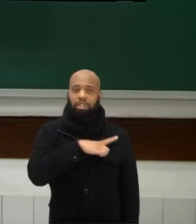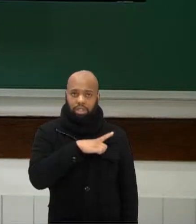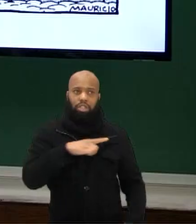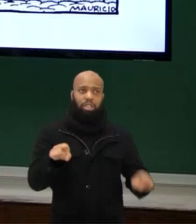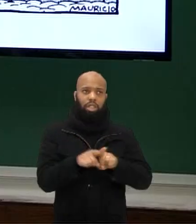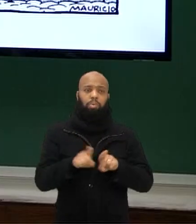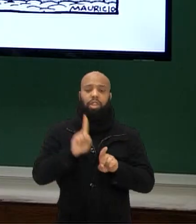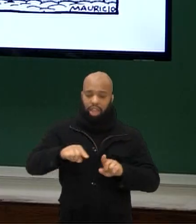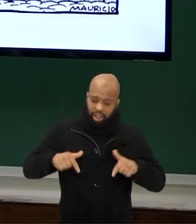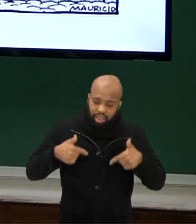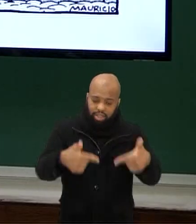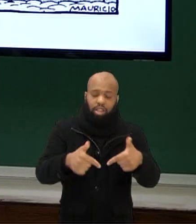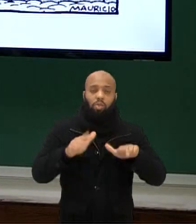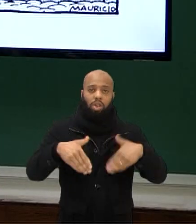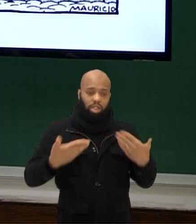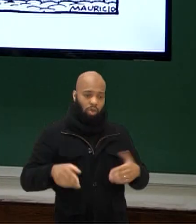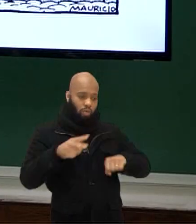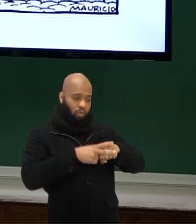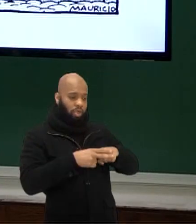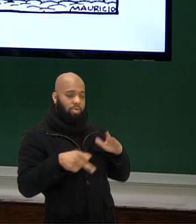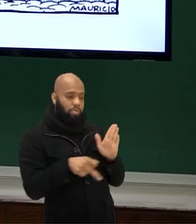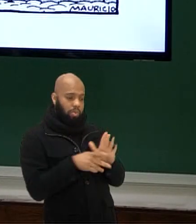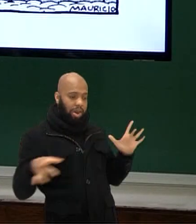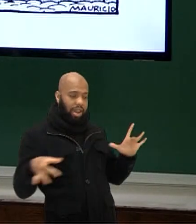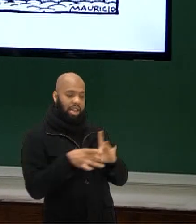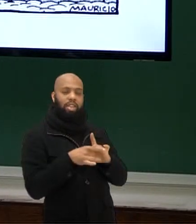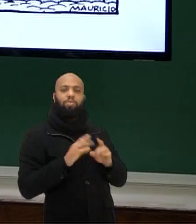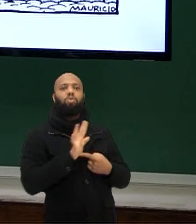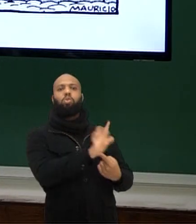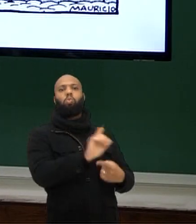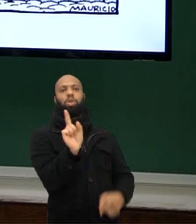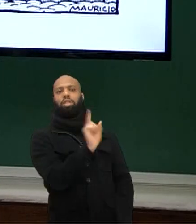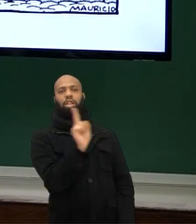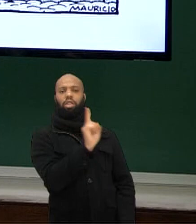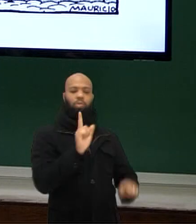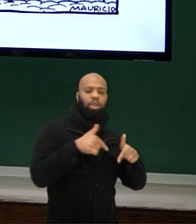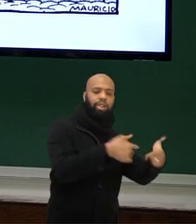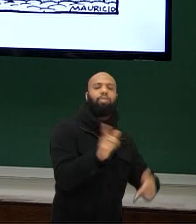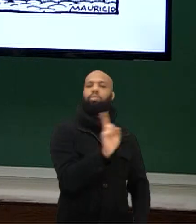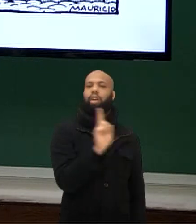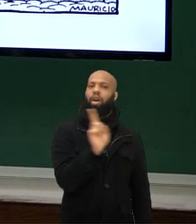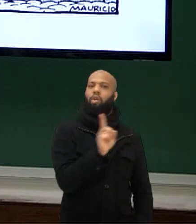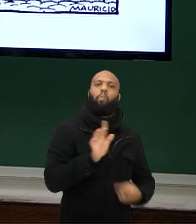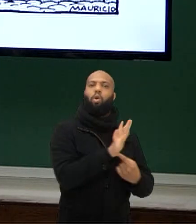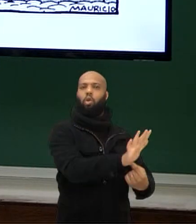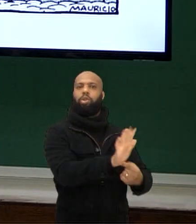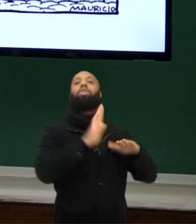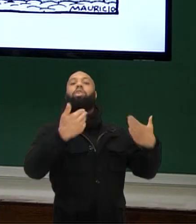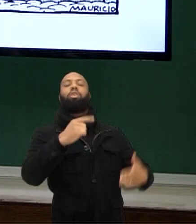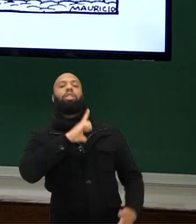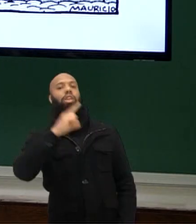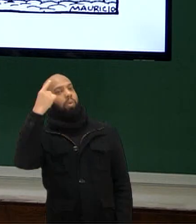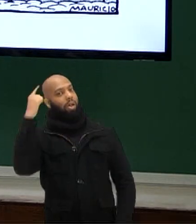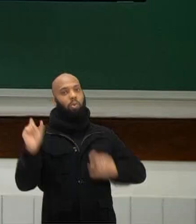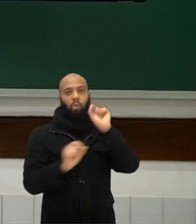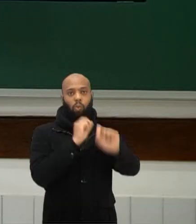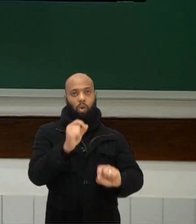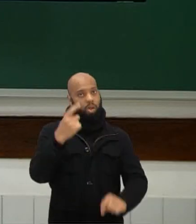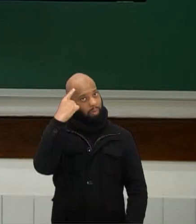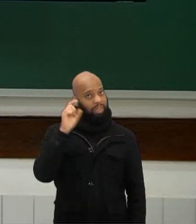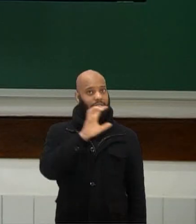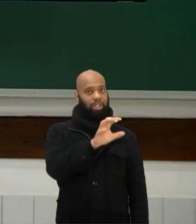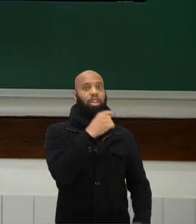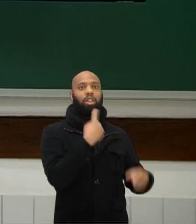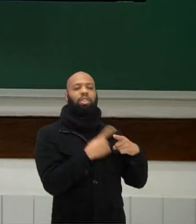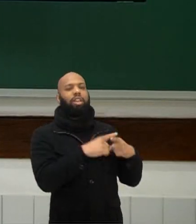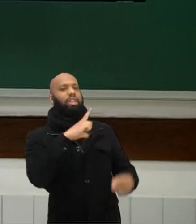uma ação. O verbo de ligação, ele não exprime ação, certo? Então, eu tenho que pensar exatamente isso. Então, eu